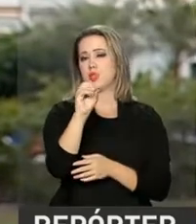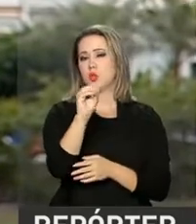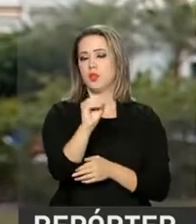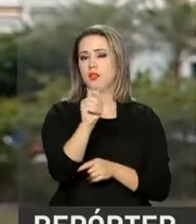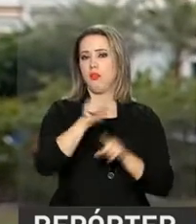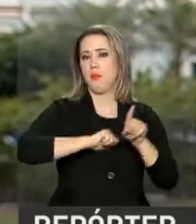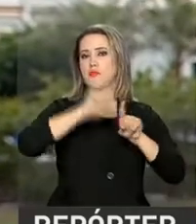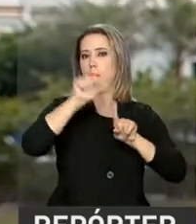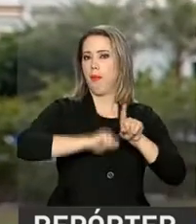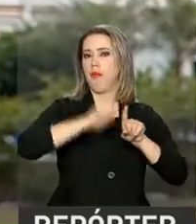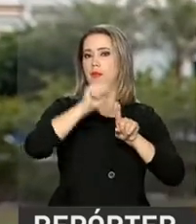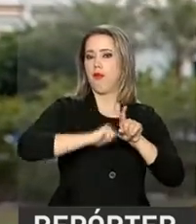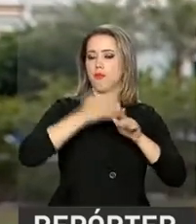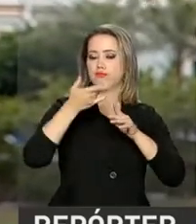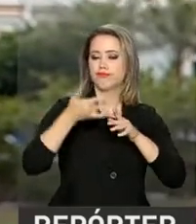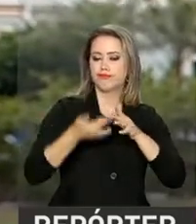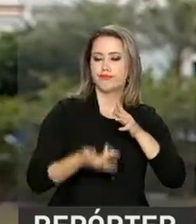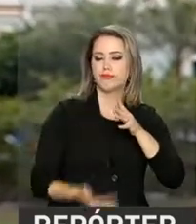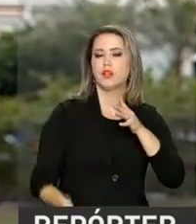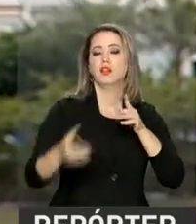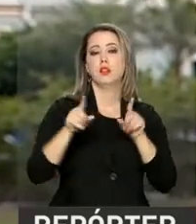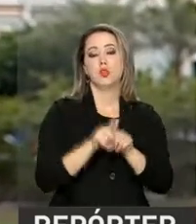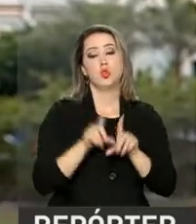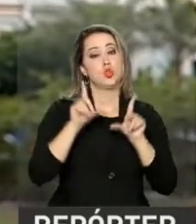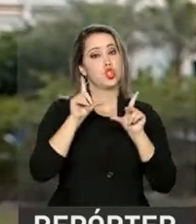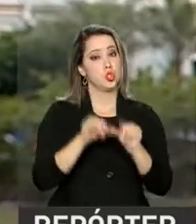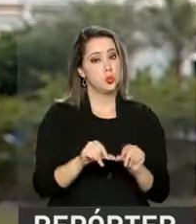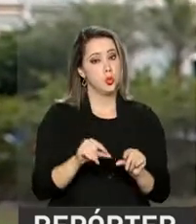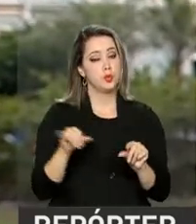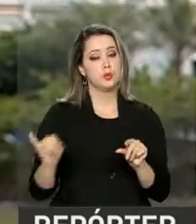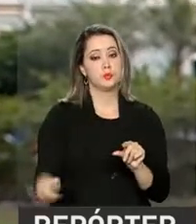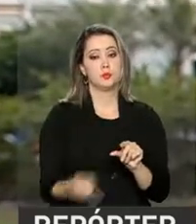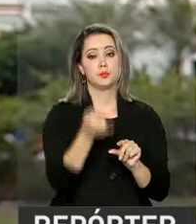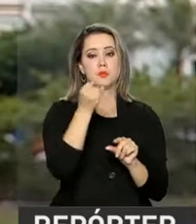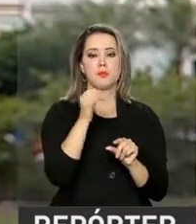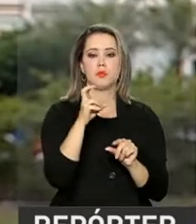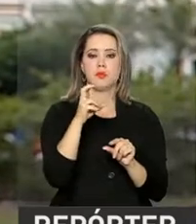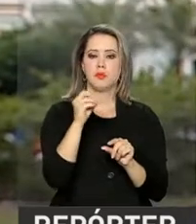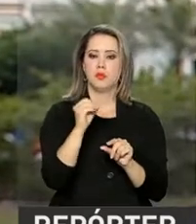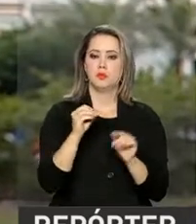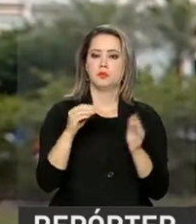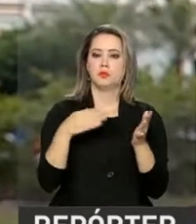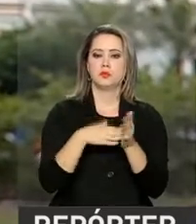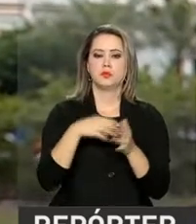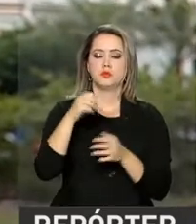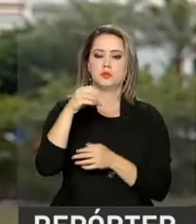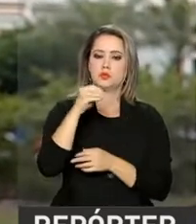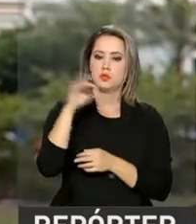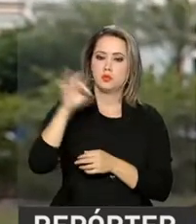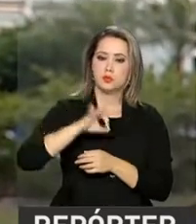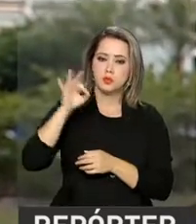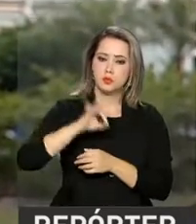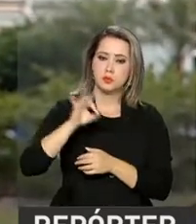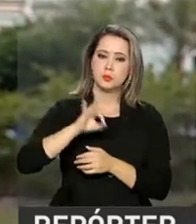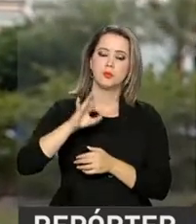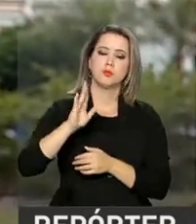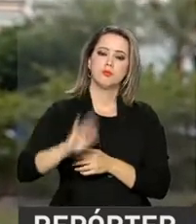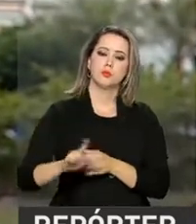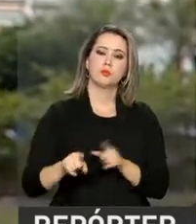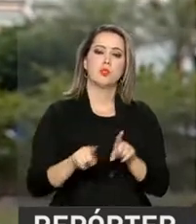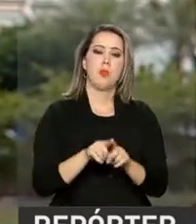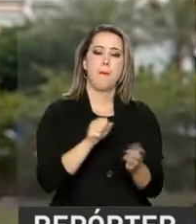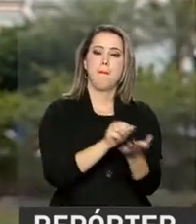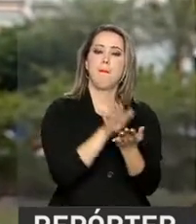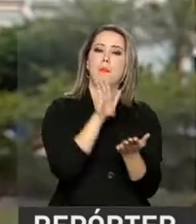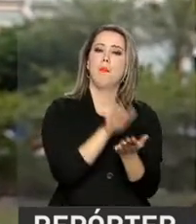vista, nós temos reduções aí de juros, nos juros, que varia entre 50% a 90% de desconto, e nas multas nós